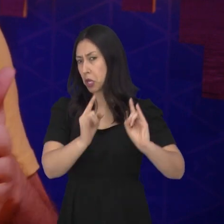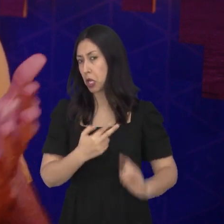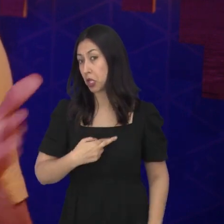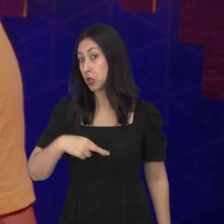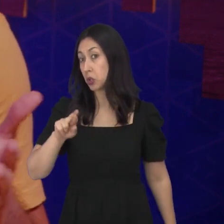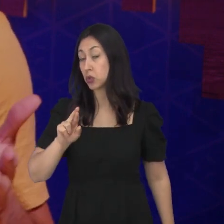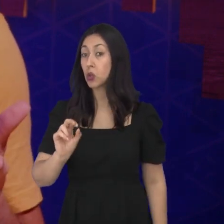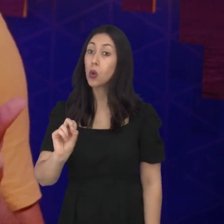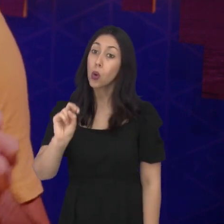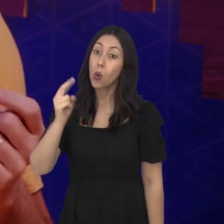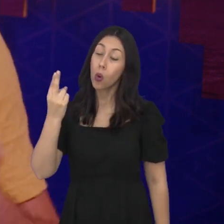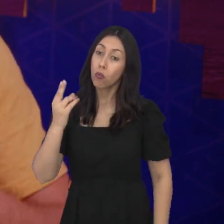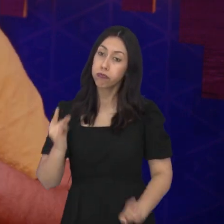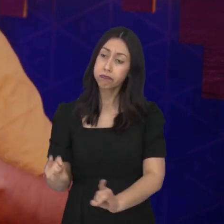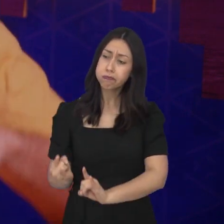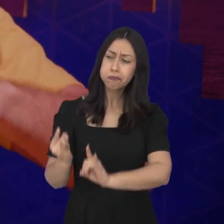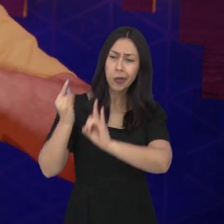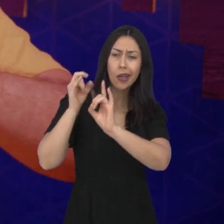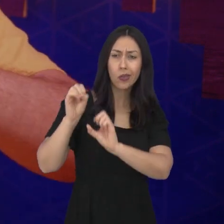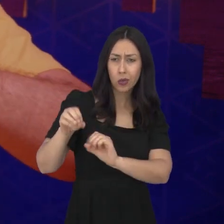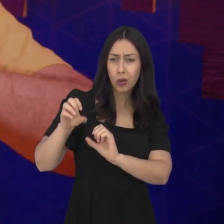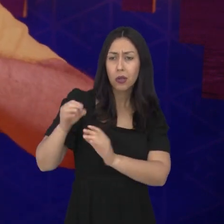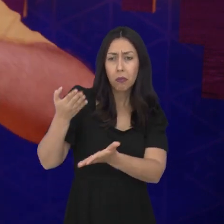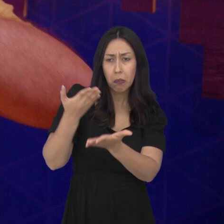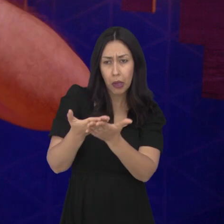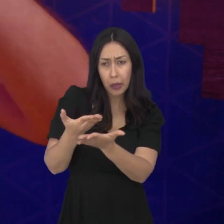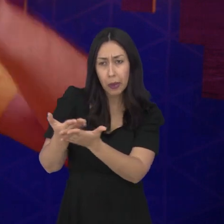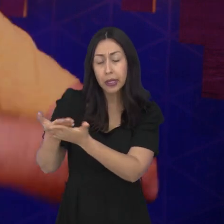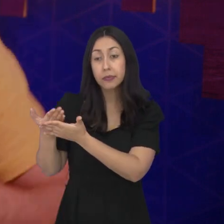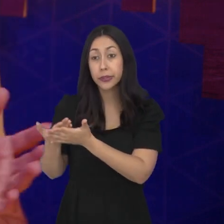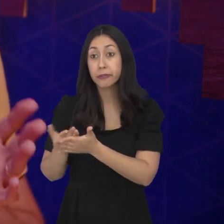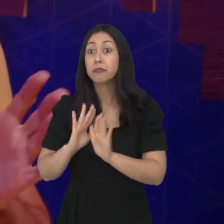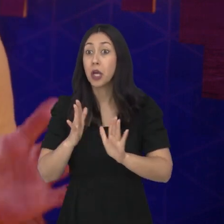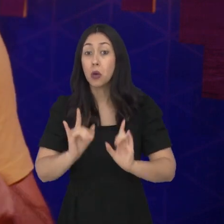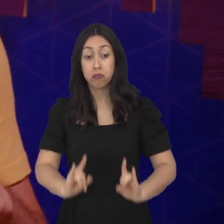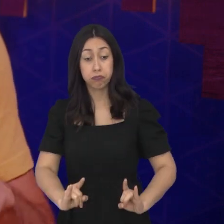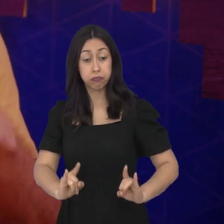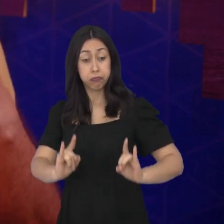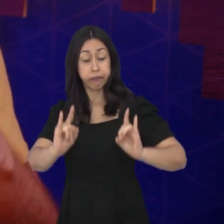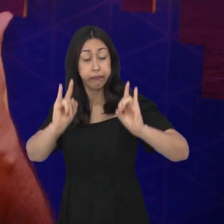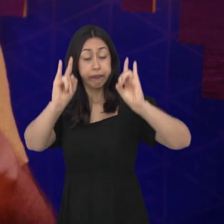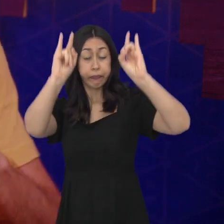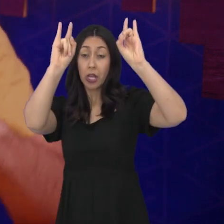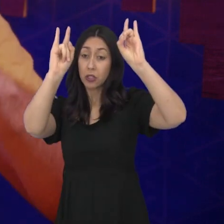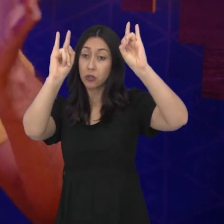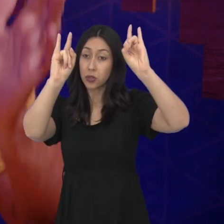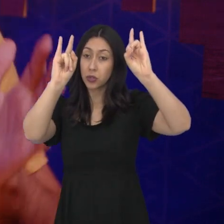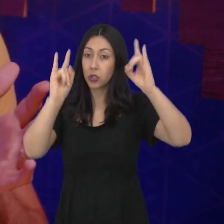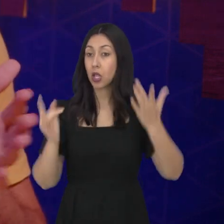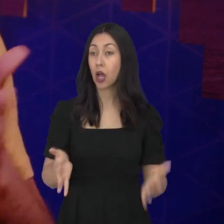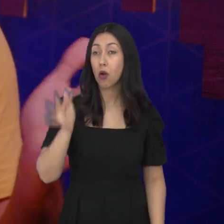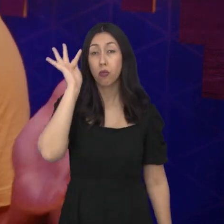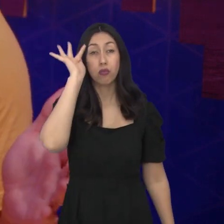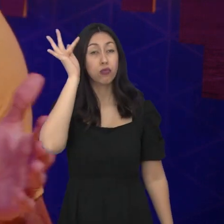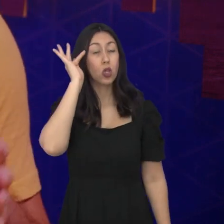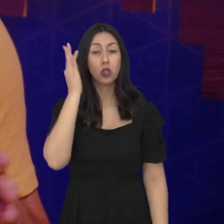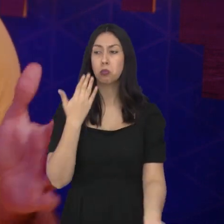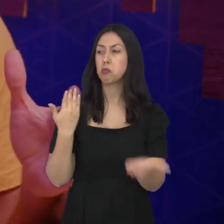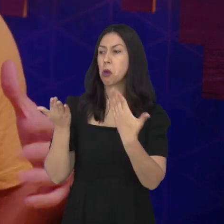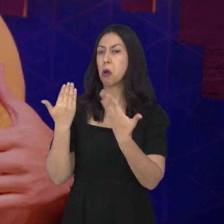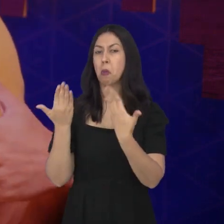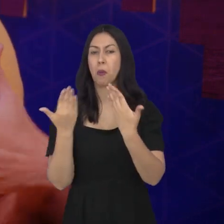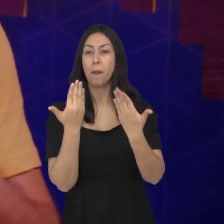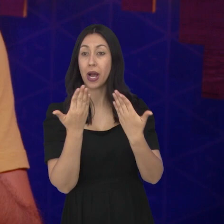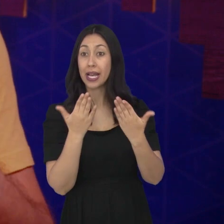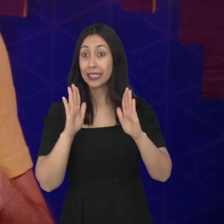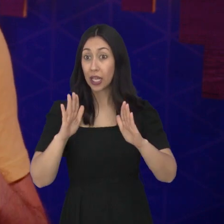meios acadêmicos. Então, assim, tinha uma construção grandona lá onde os filósofos debatiam.